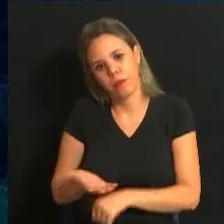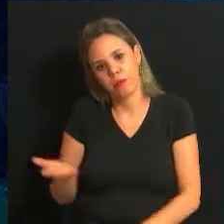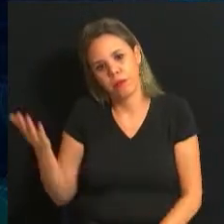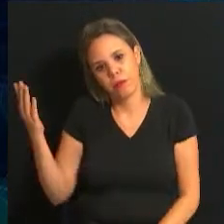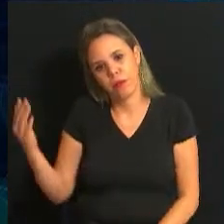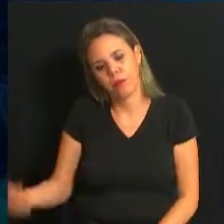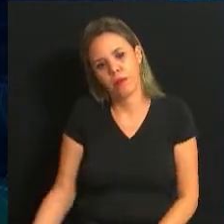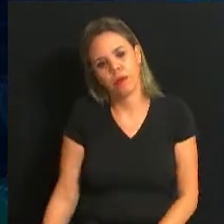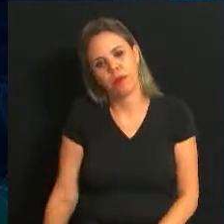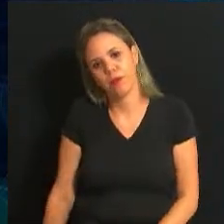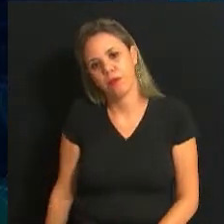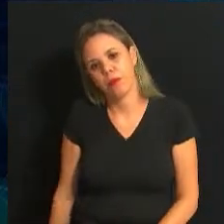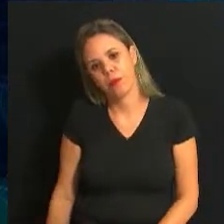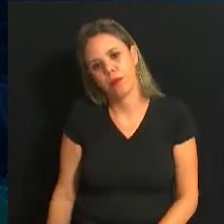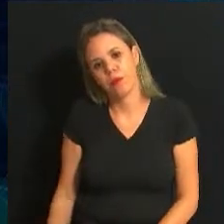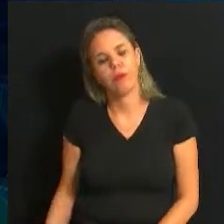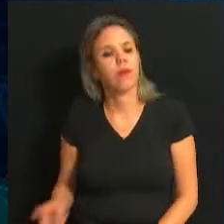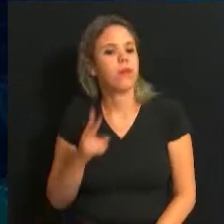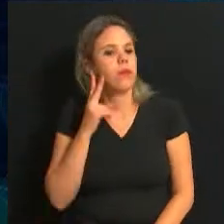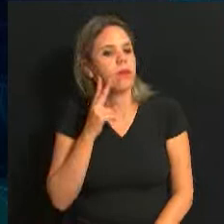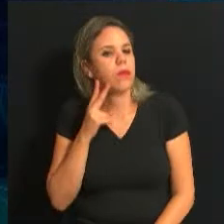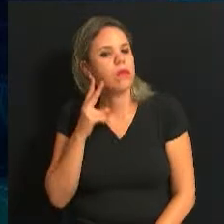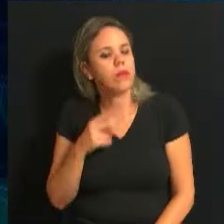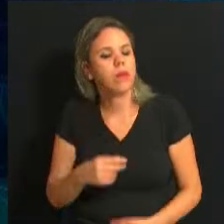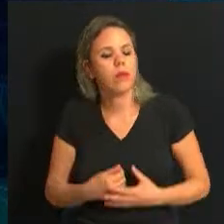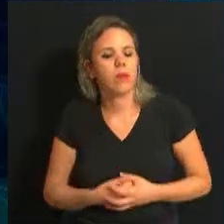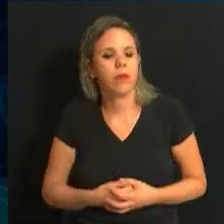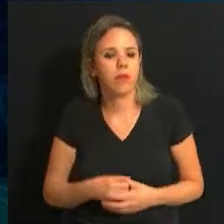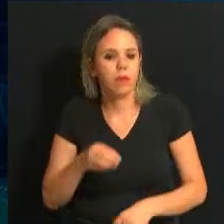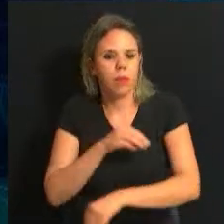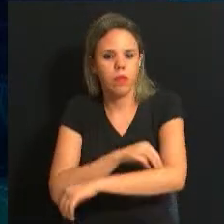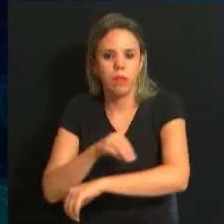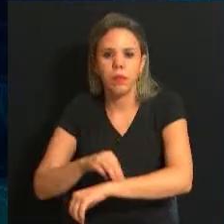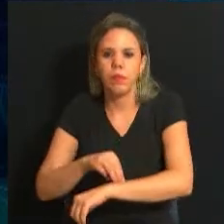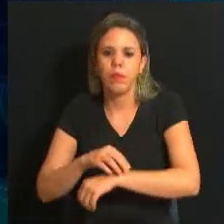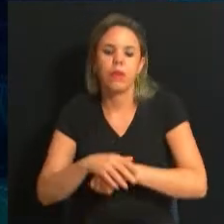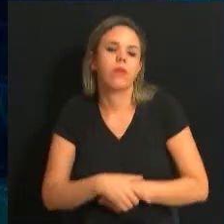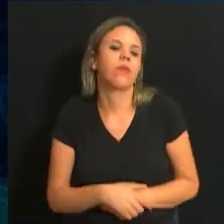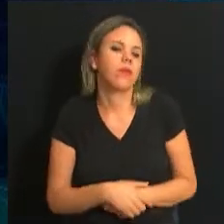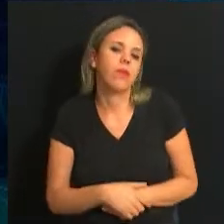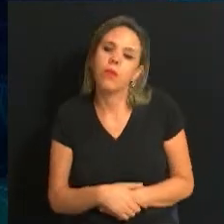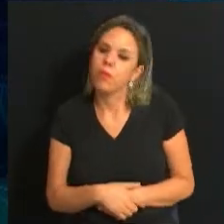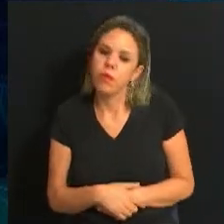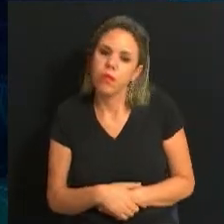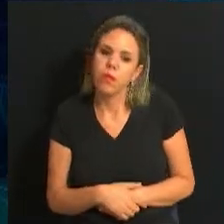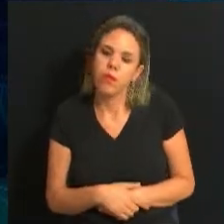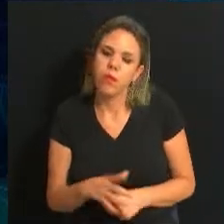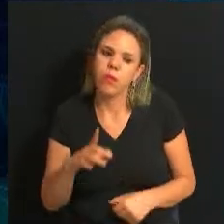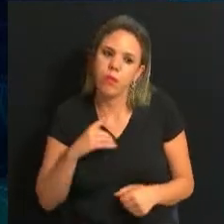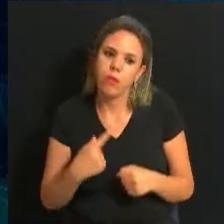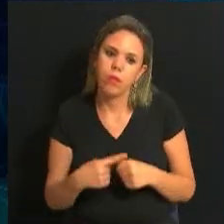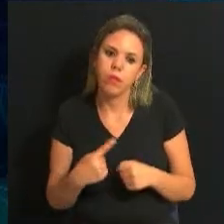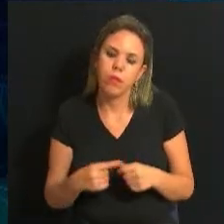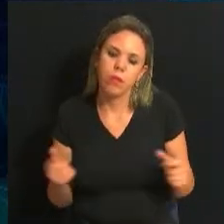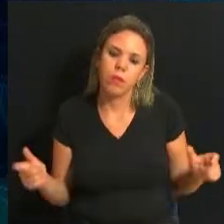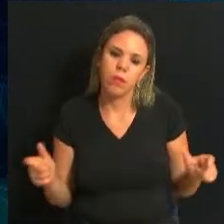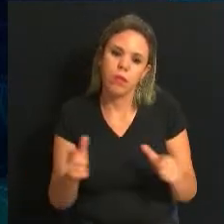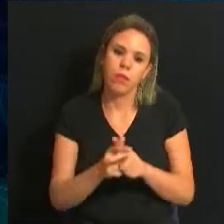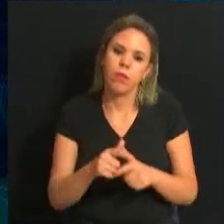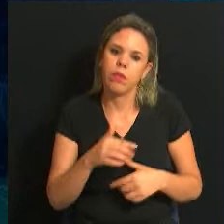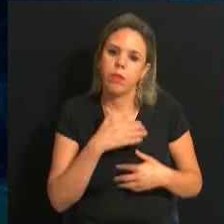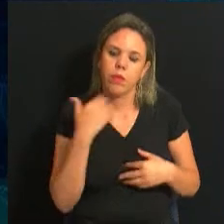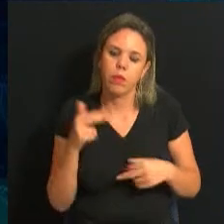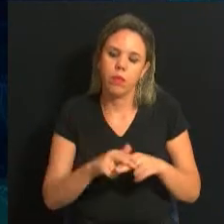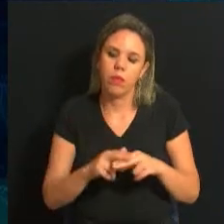242 óbitos, Vinhedo, 223, Montemor, 216, e os municípios com menos de 200 óbitos devido